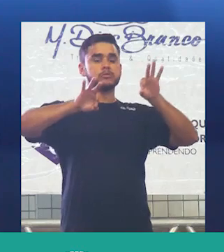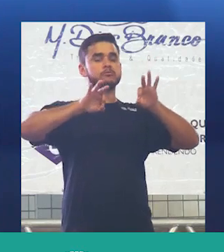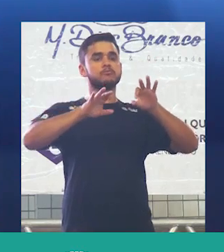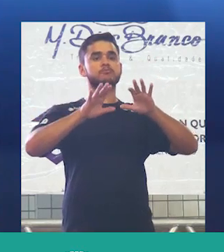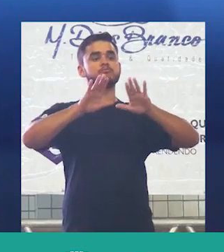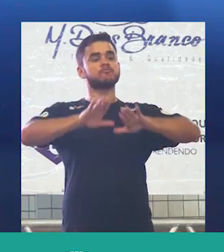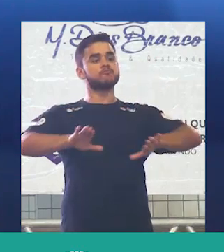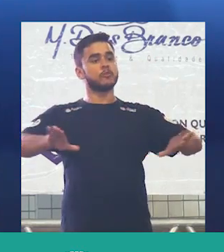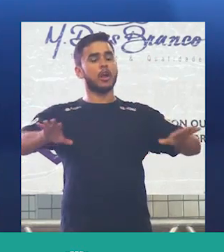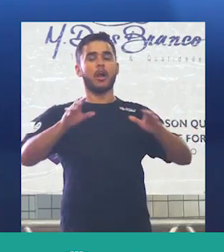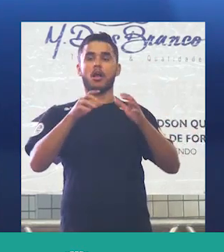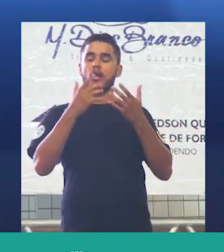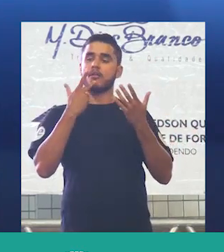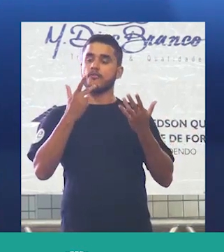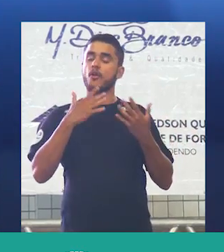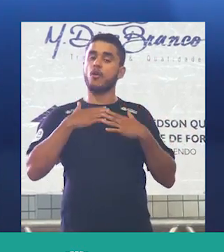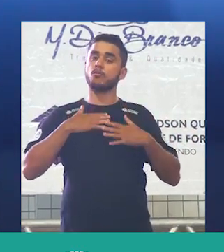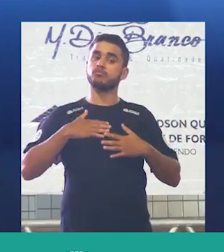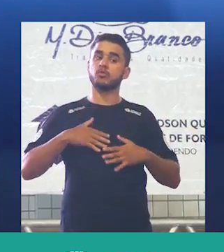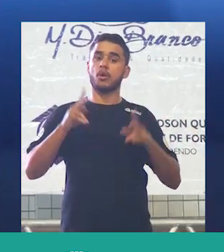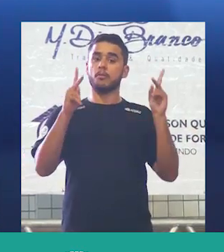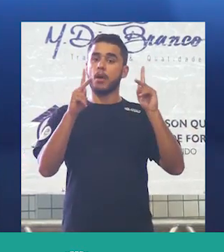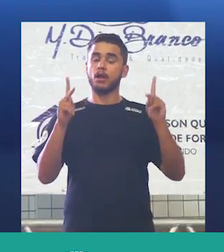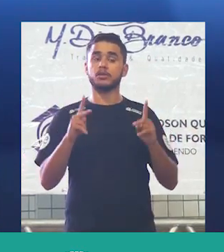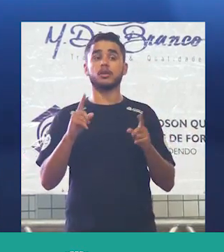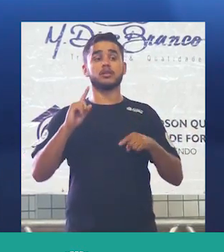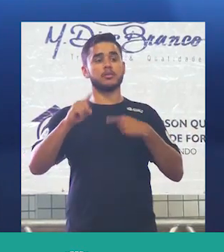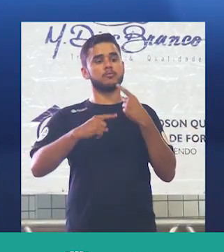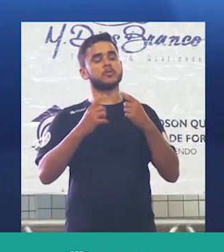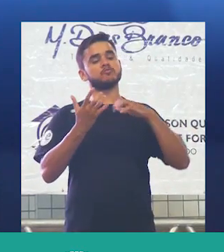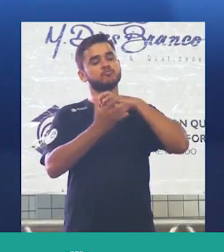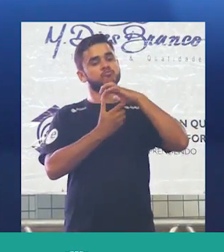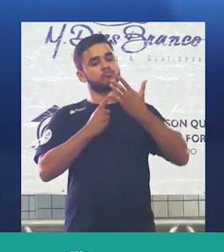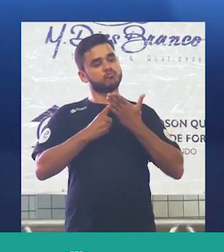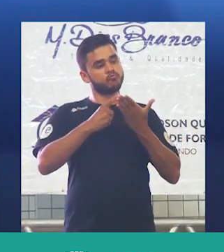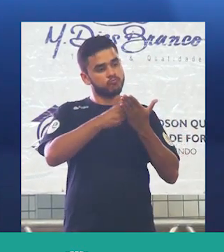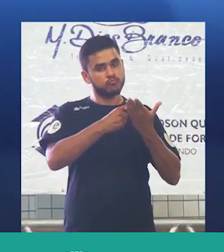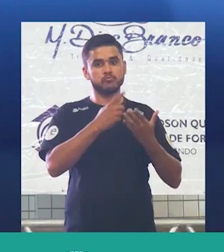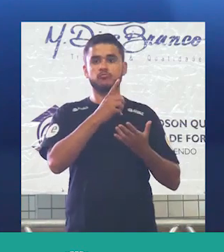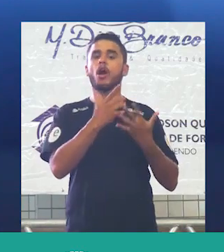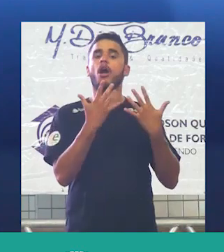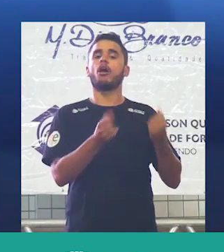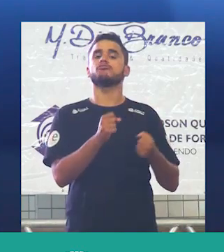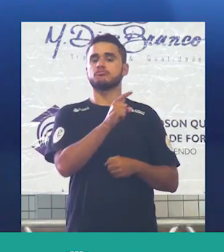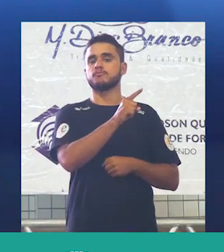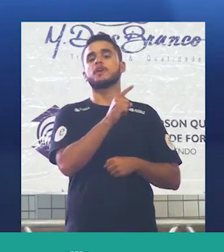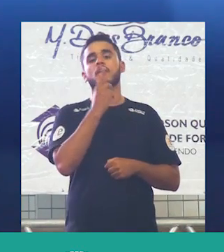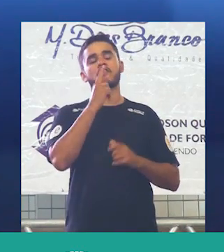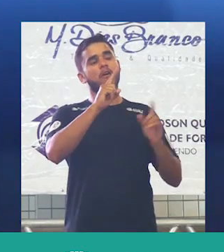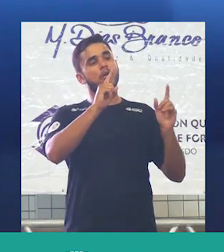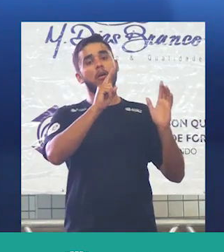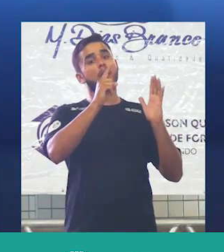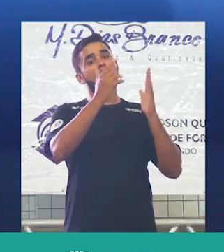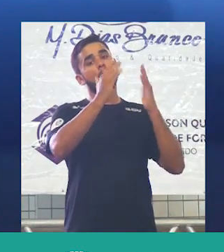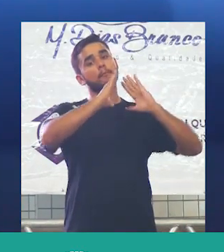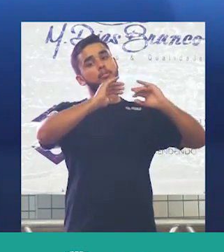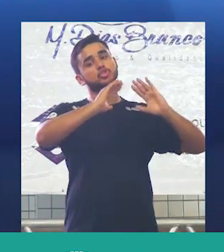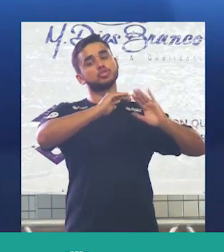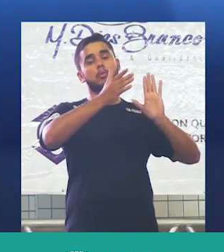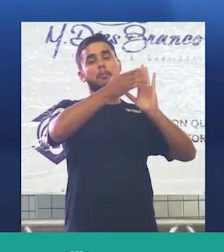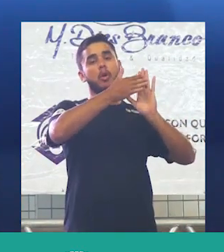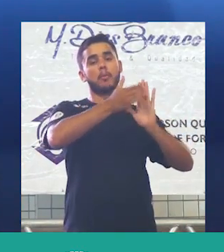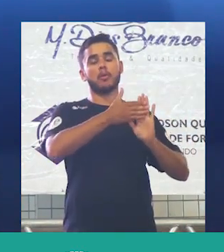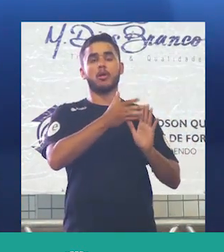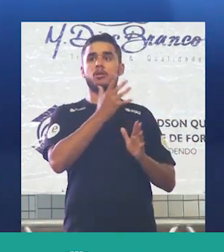governo abandonou a cidade e, no fim, foi obrigado a negociar com os grevistas, atendendo suas reivindicações. A